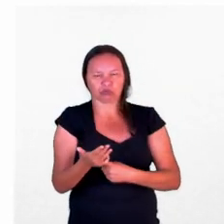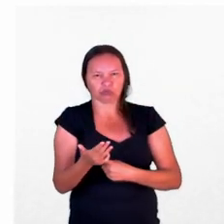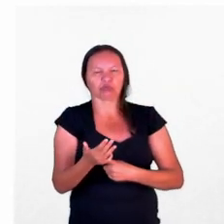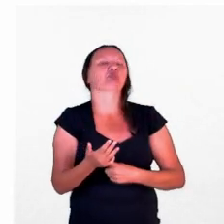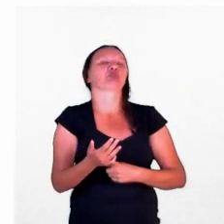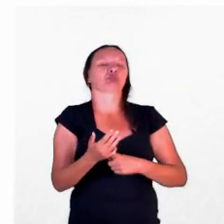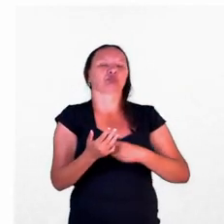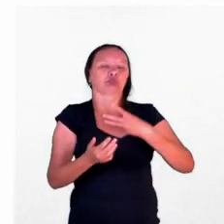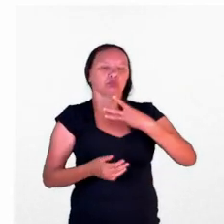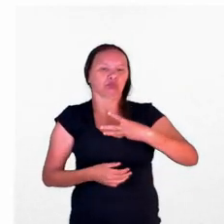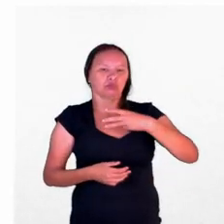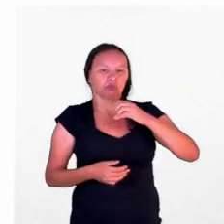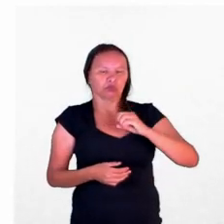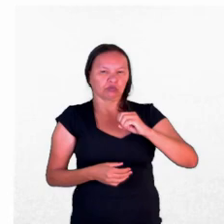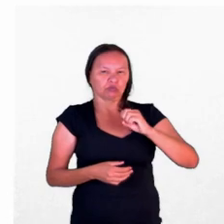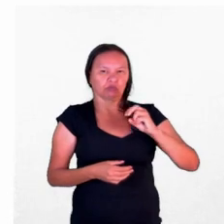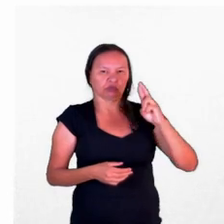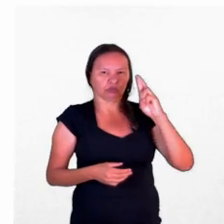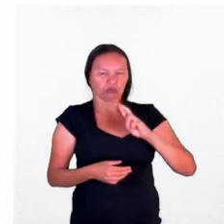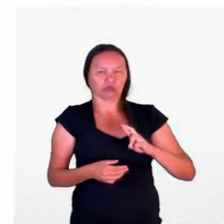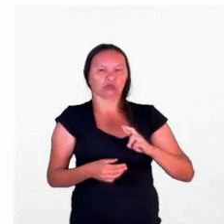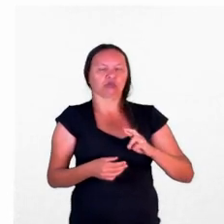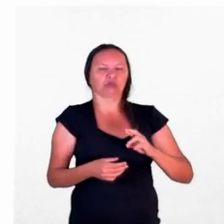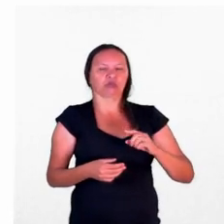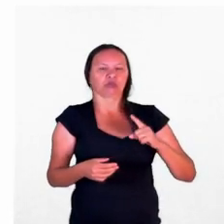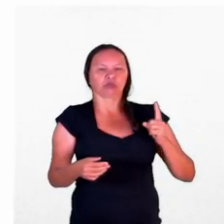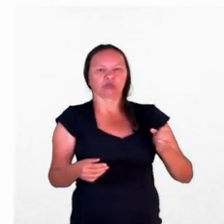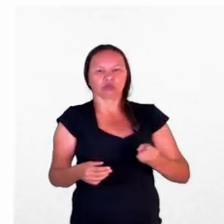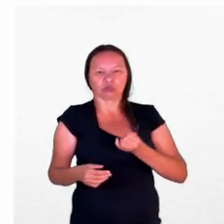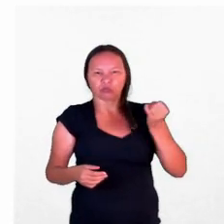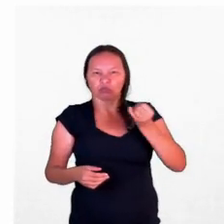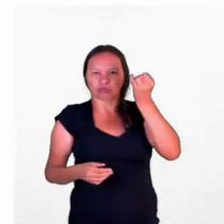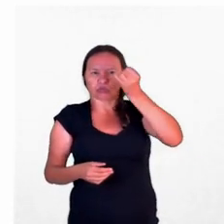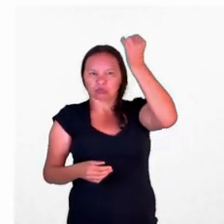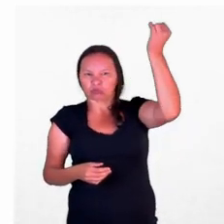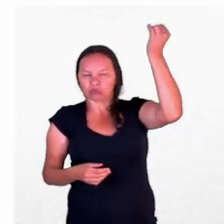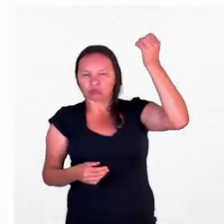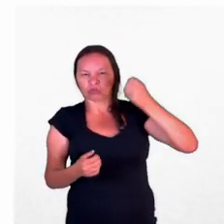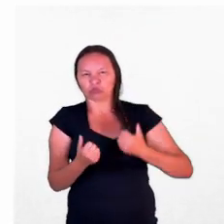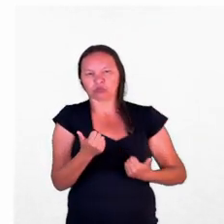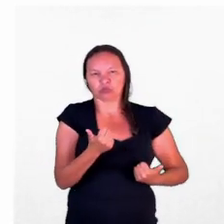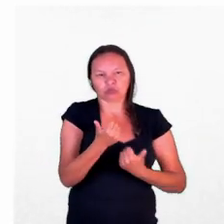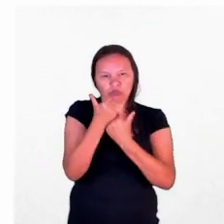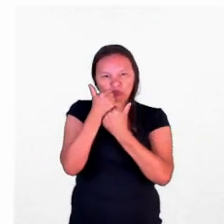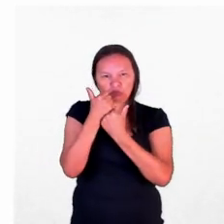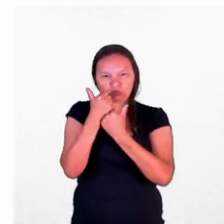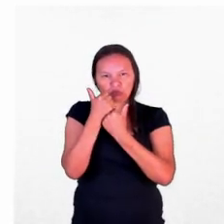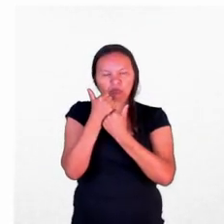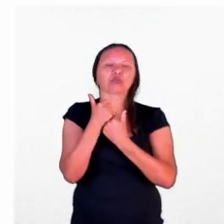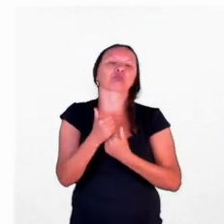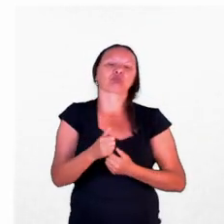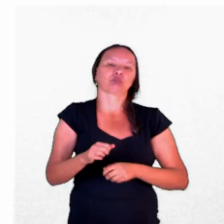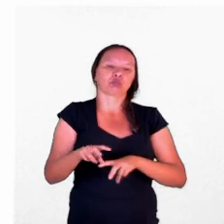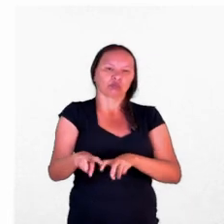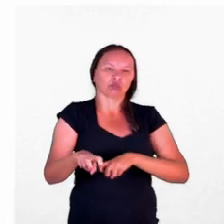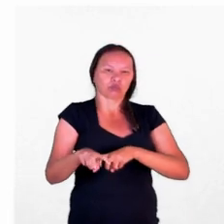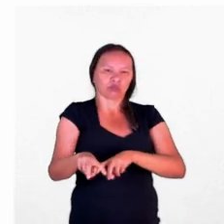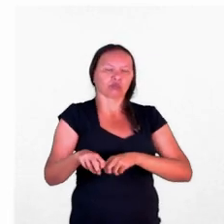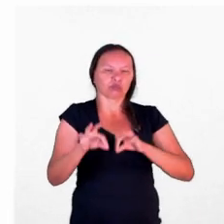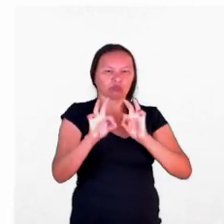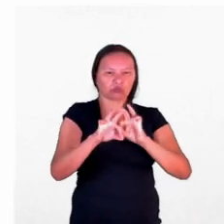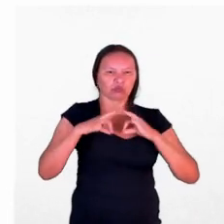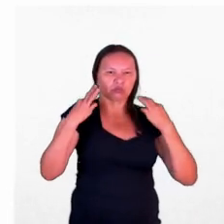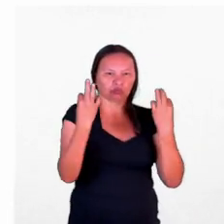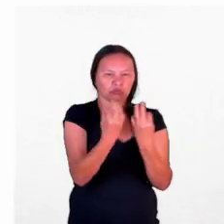30% é é fundamental para apoiar Agricultura Familiar